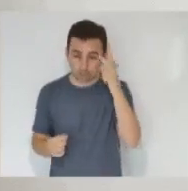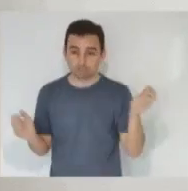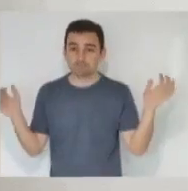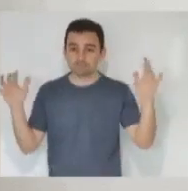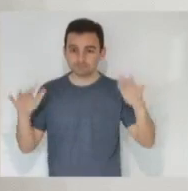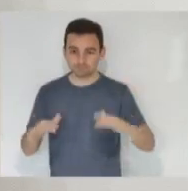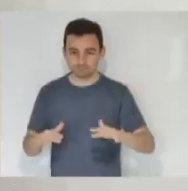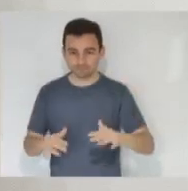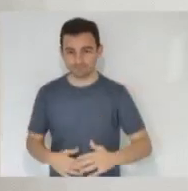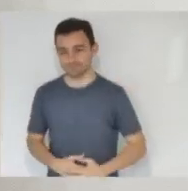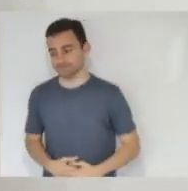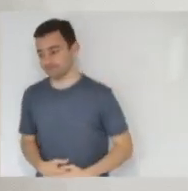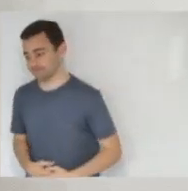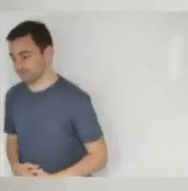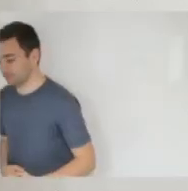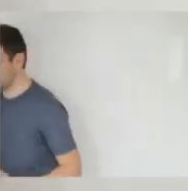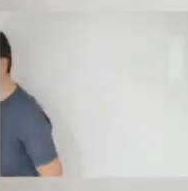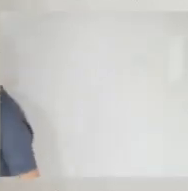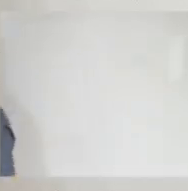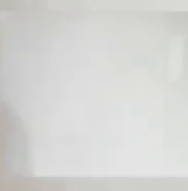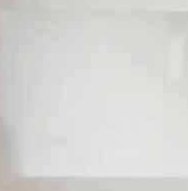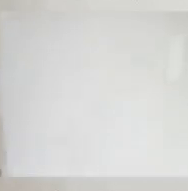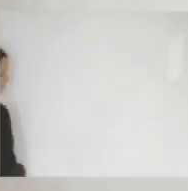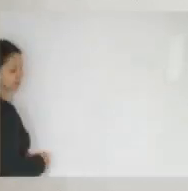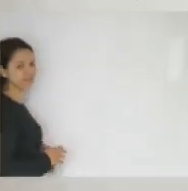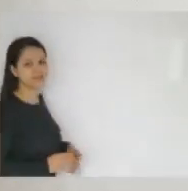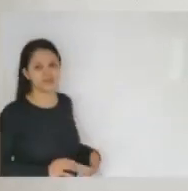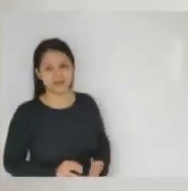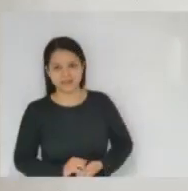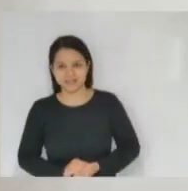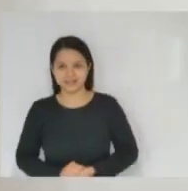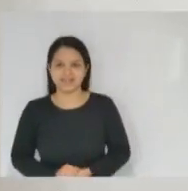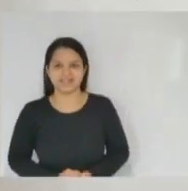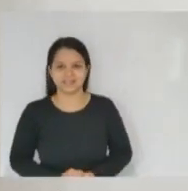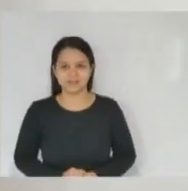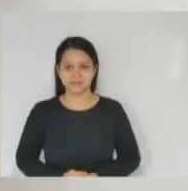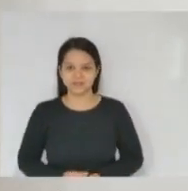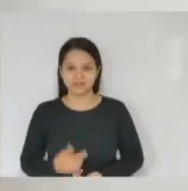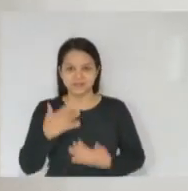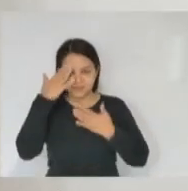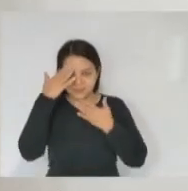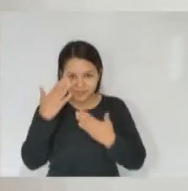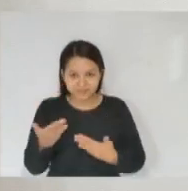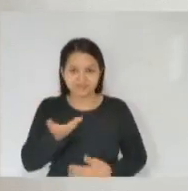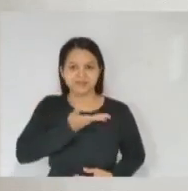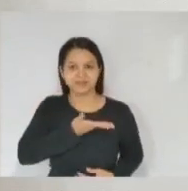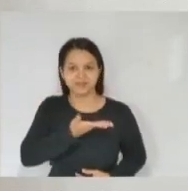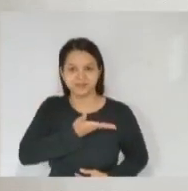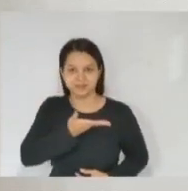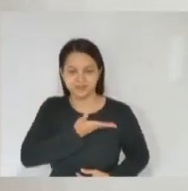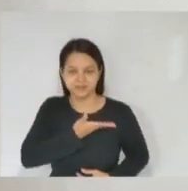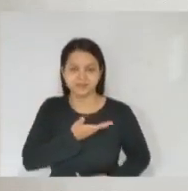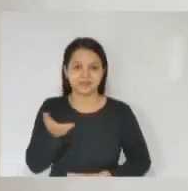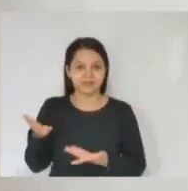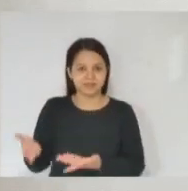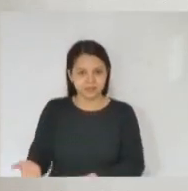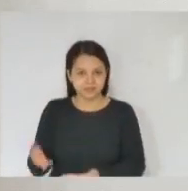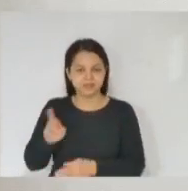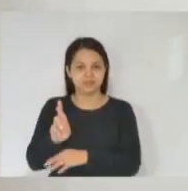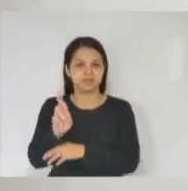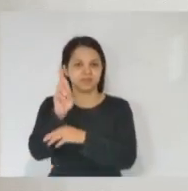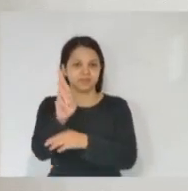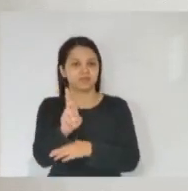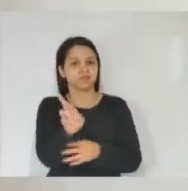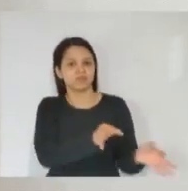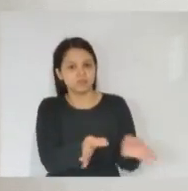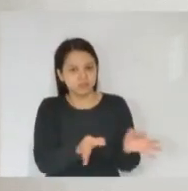pedir de agradecer a companhia do meu grande amigo Chico Fontana, responsável pela organização das